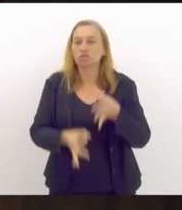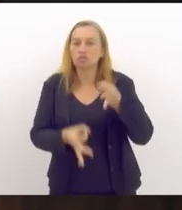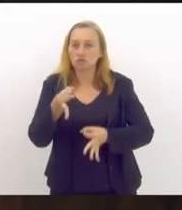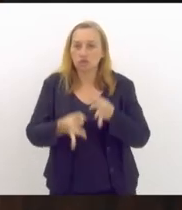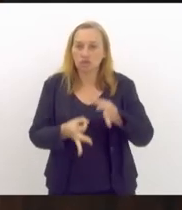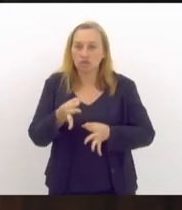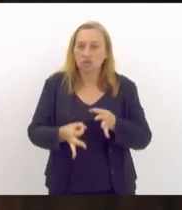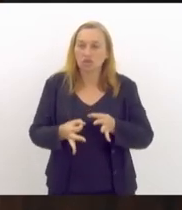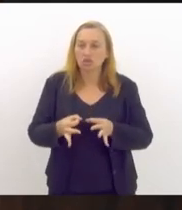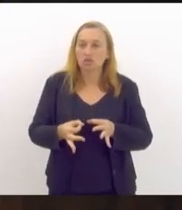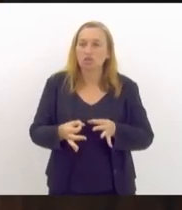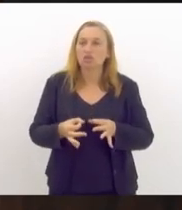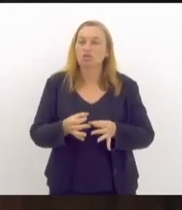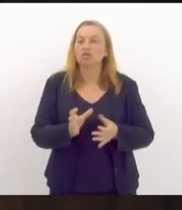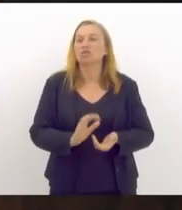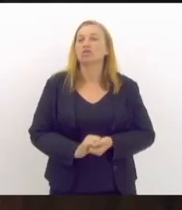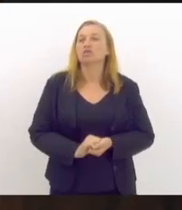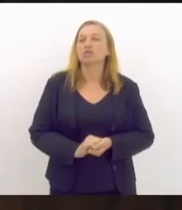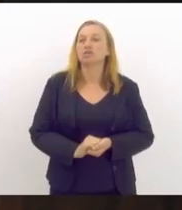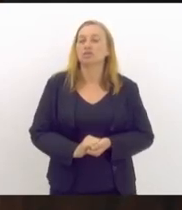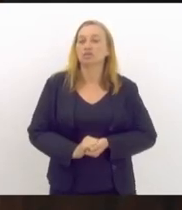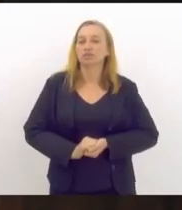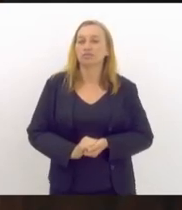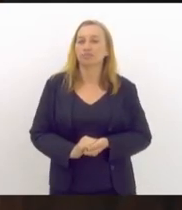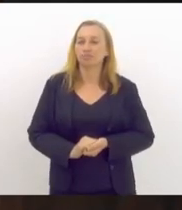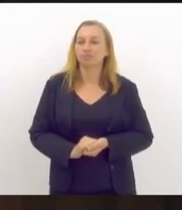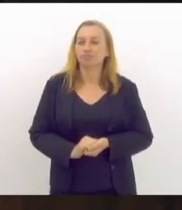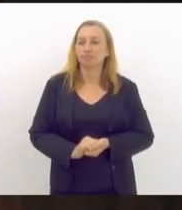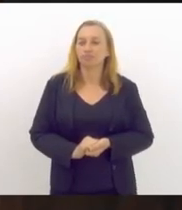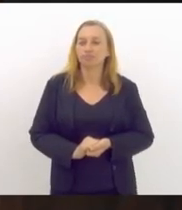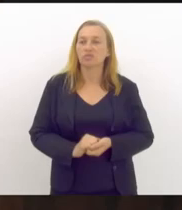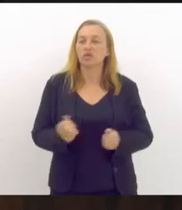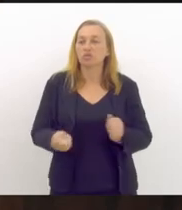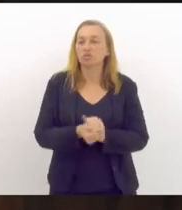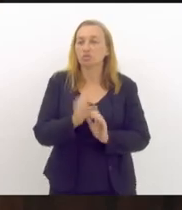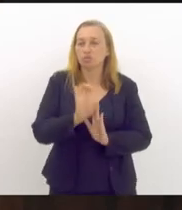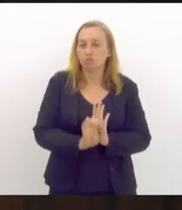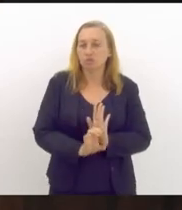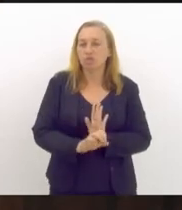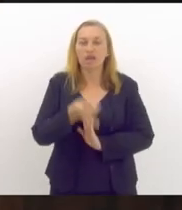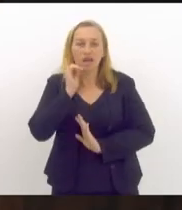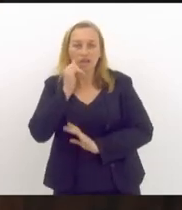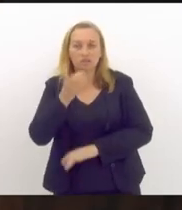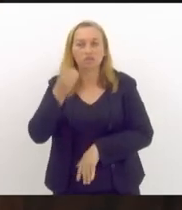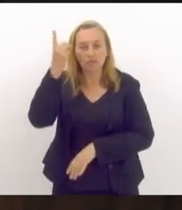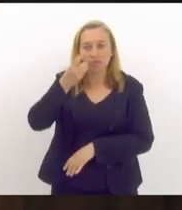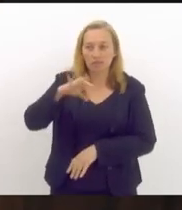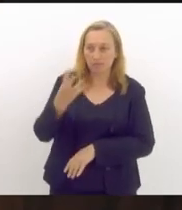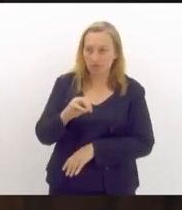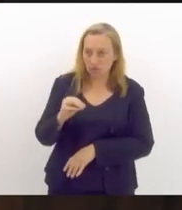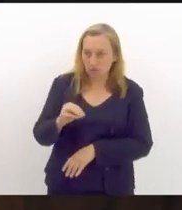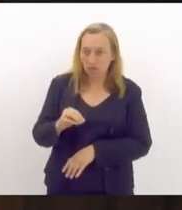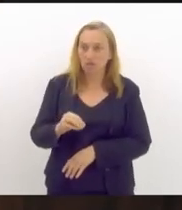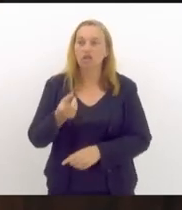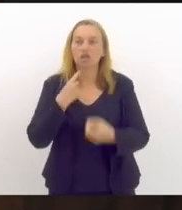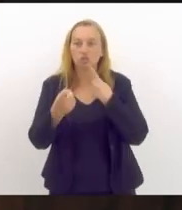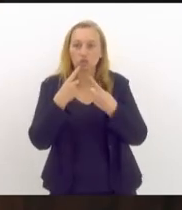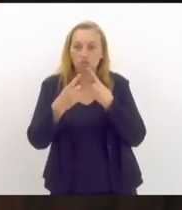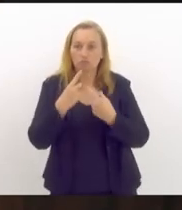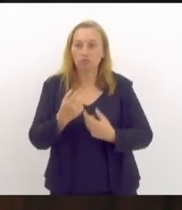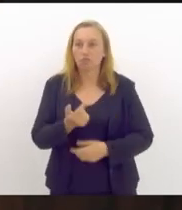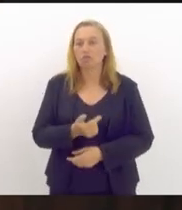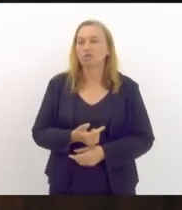pela juricidade juridicidade com emenda relatou Deputado Chico Machado em discussão